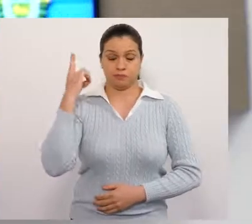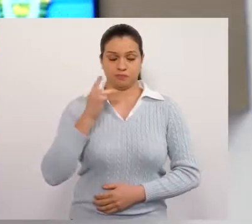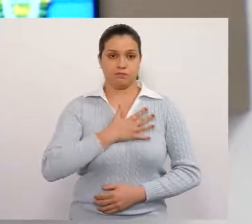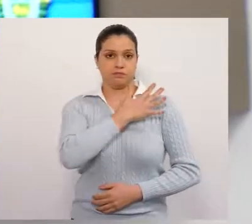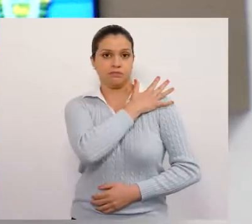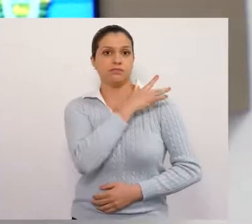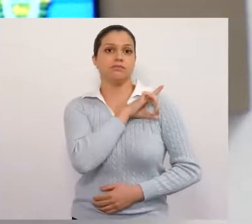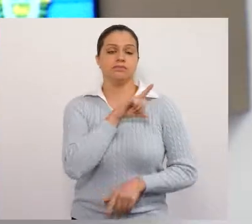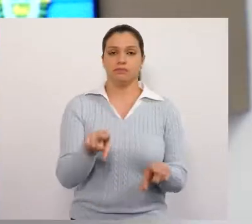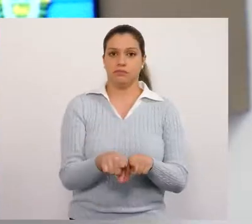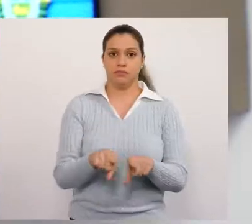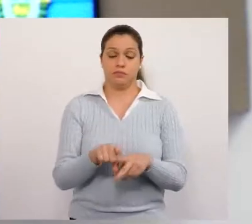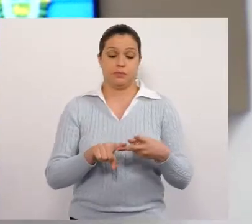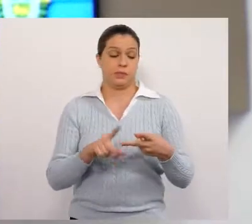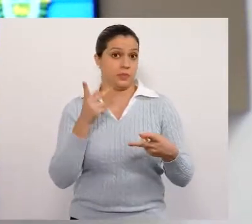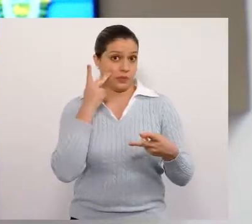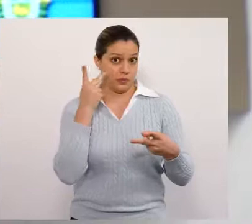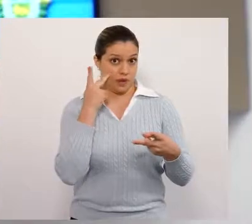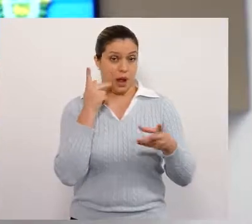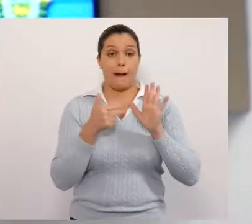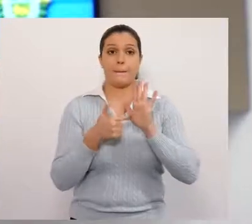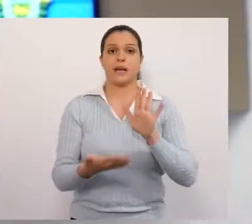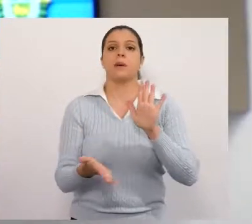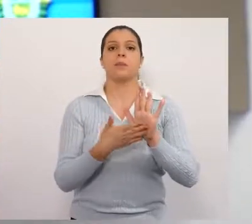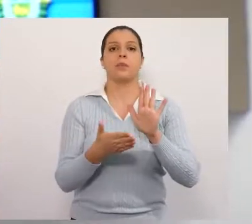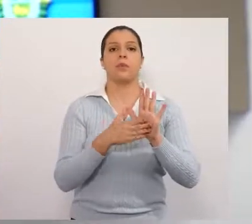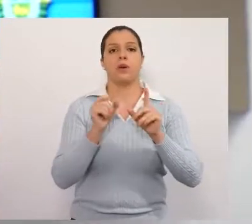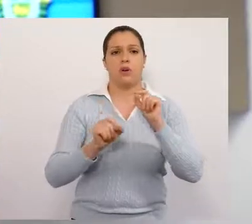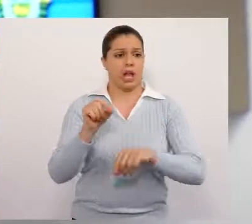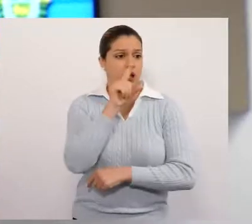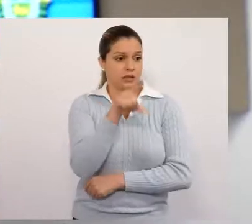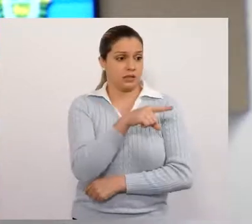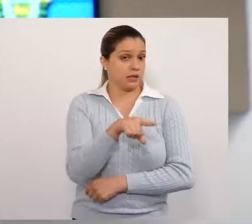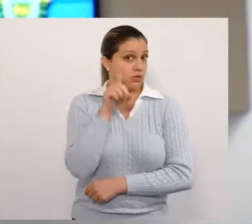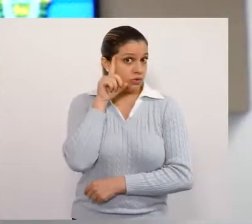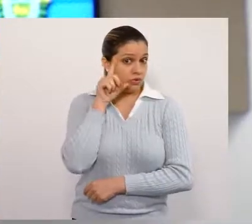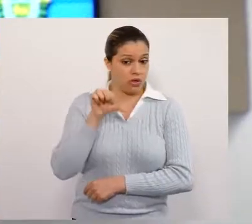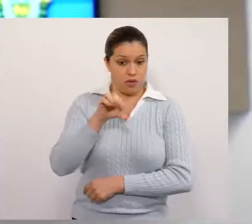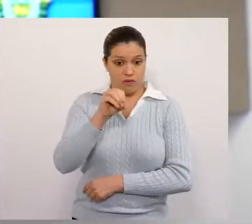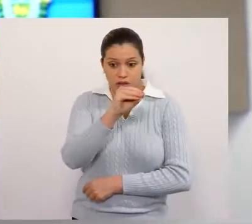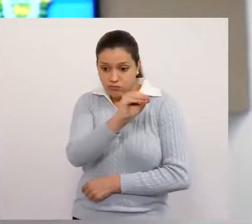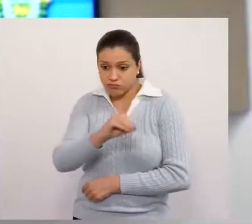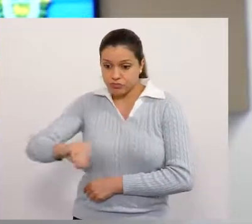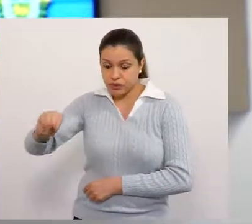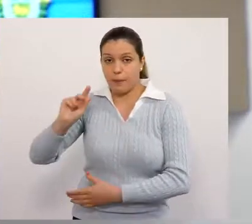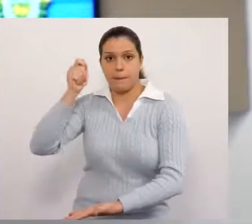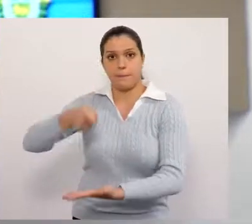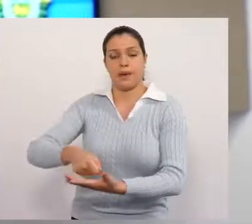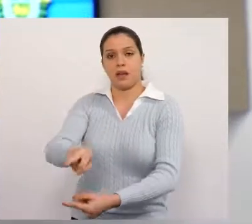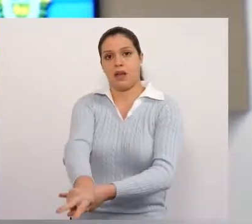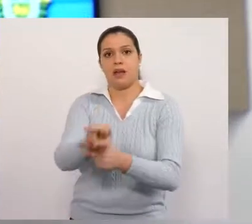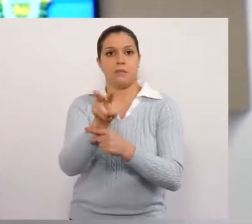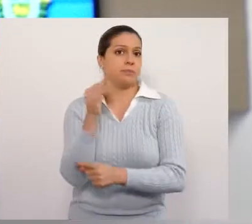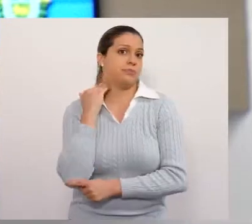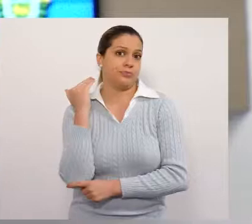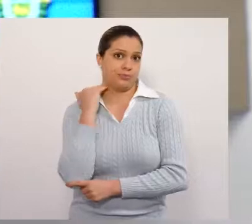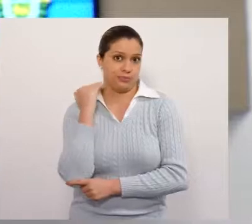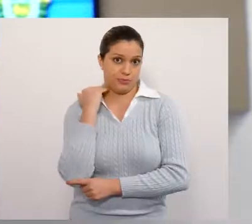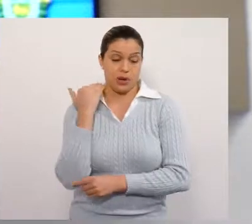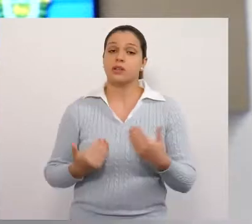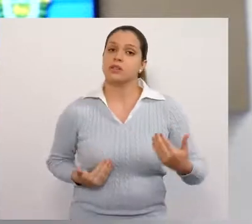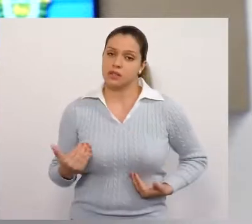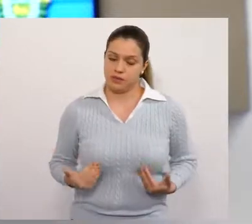Os deputados Coronel Davi e Pedro Kemp apresentaram propostas que suspendem por 90 dias o pagamento